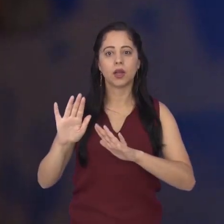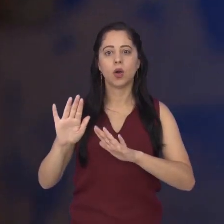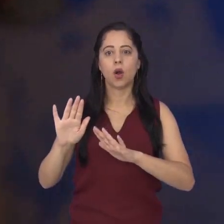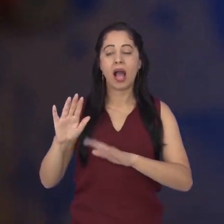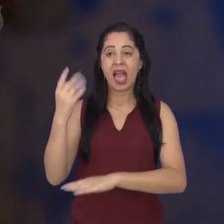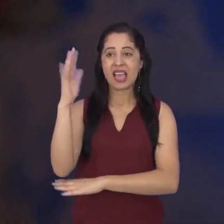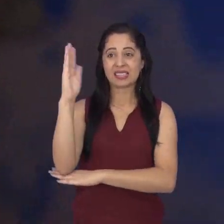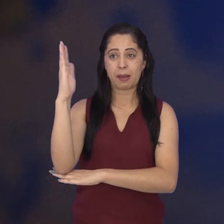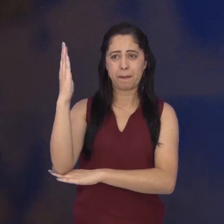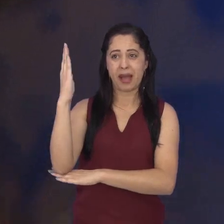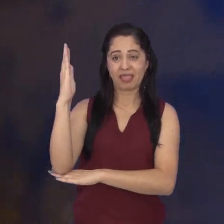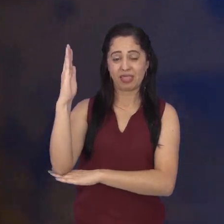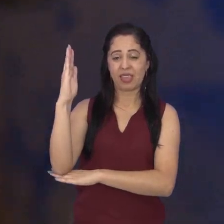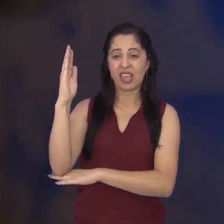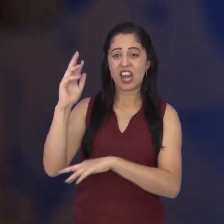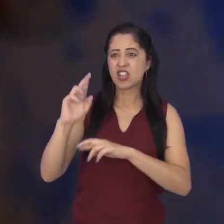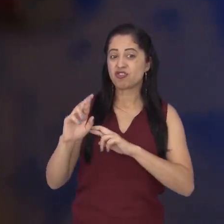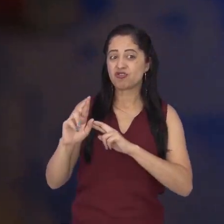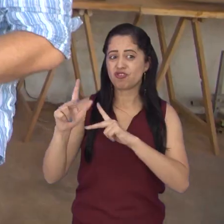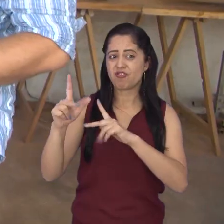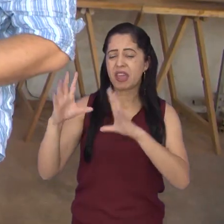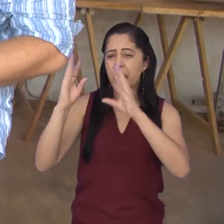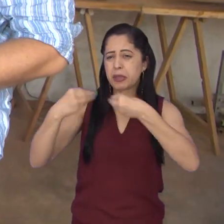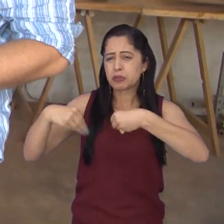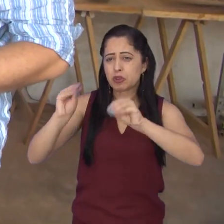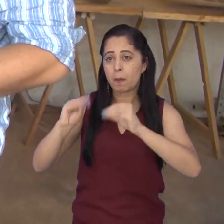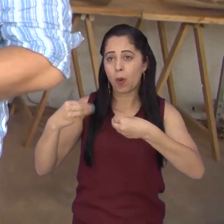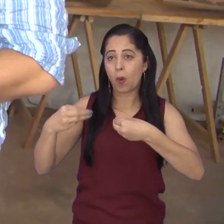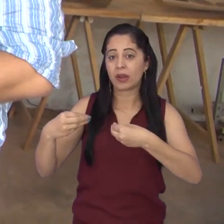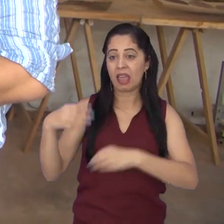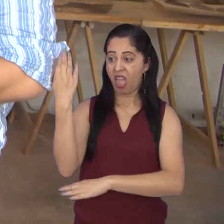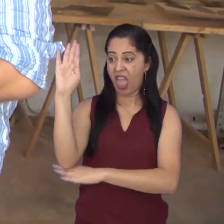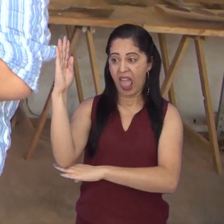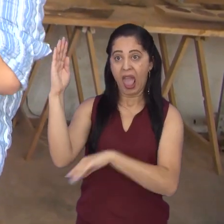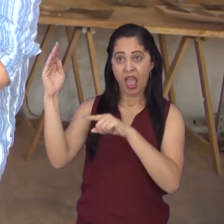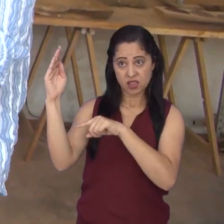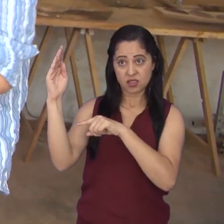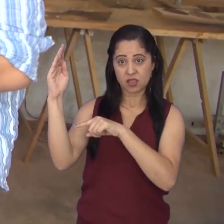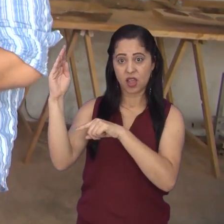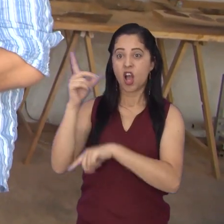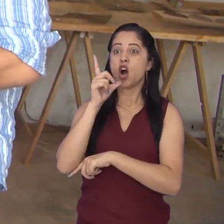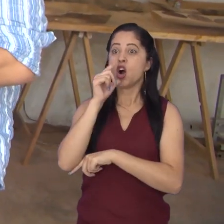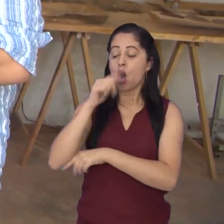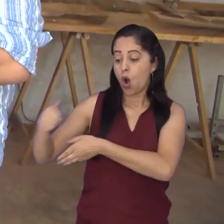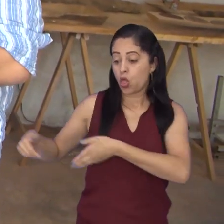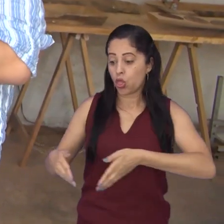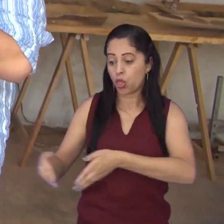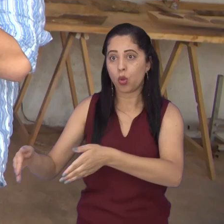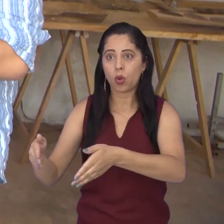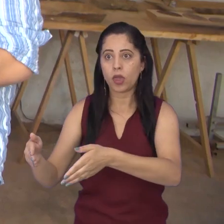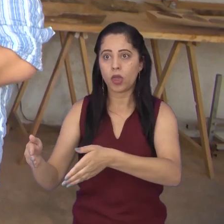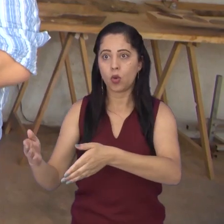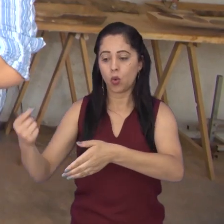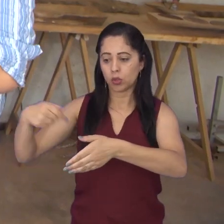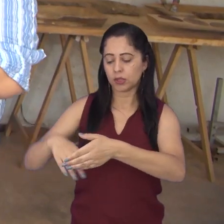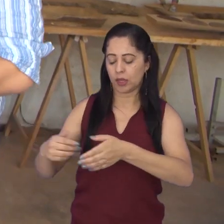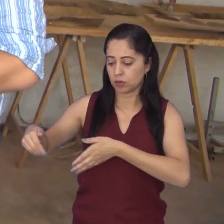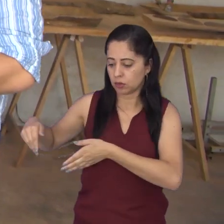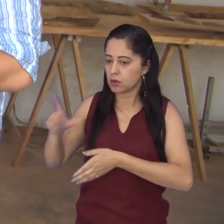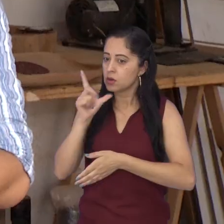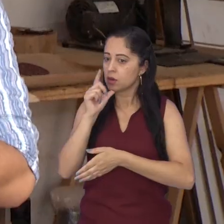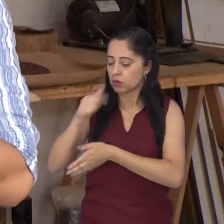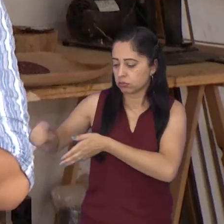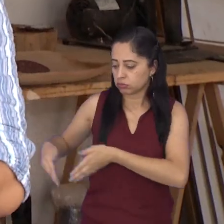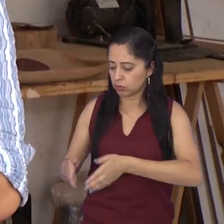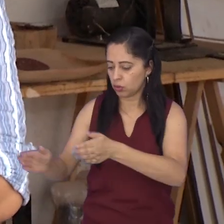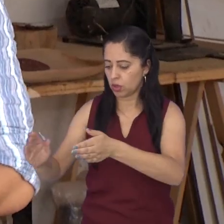ela é muito mole. Então essa é uma peça que ficou num rio por décadas, até centenas de anos